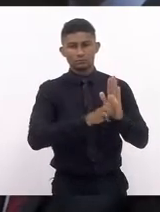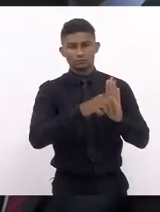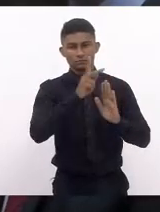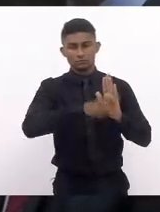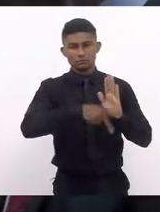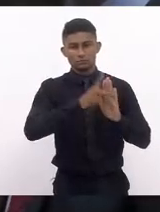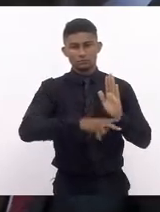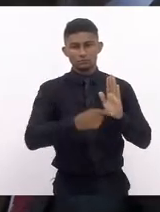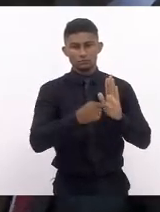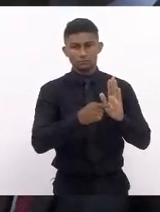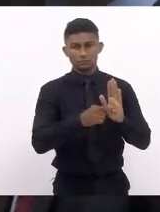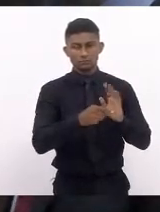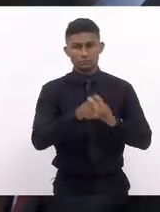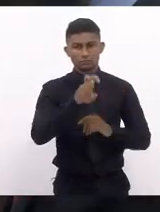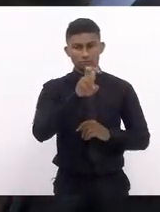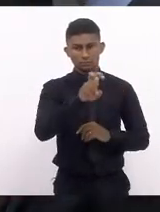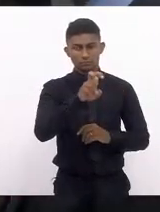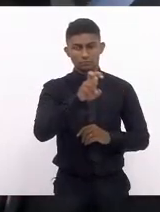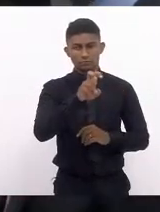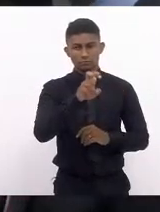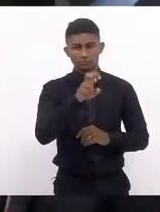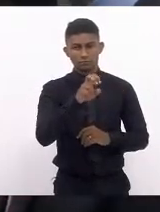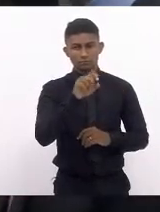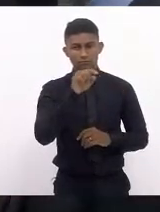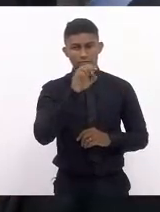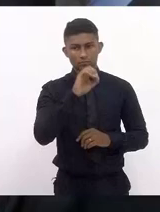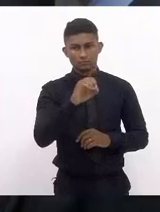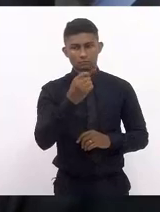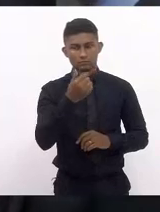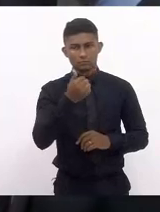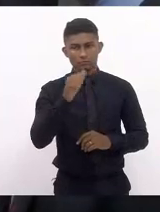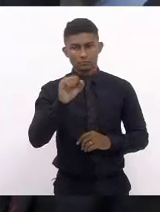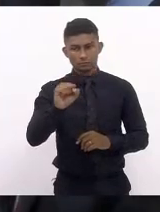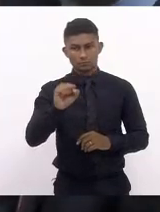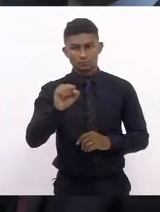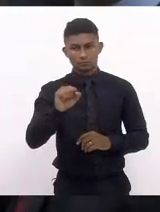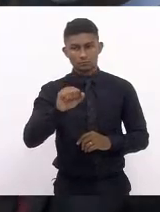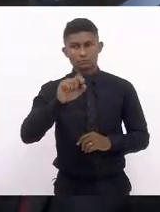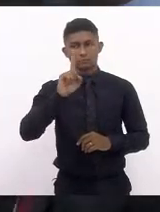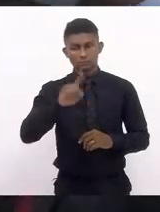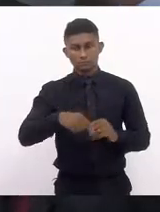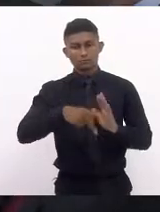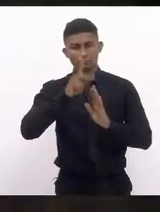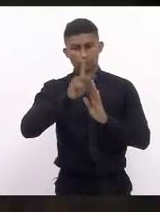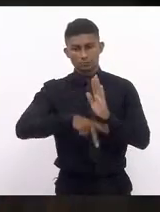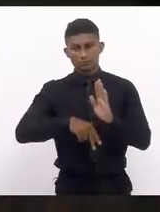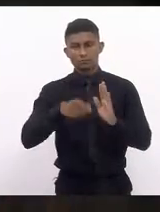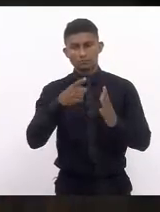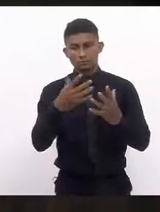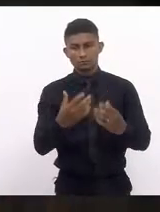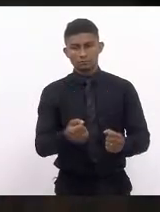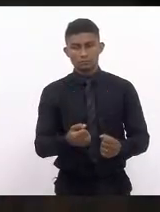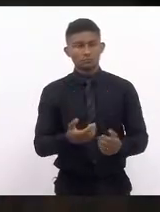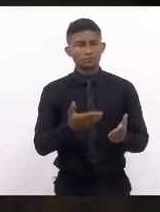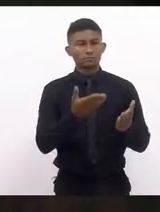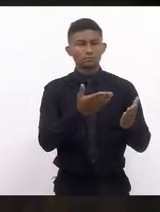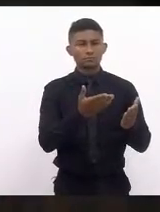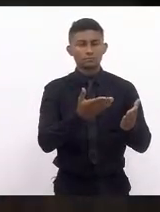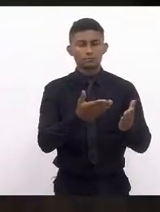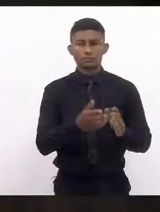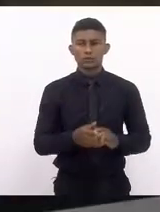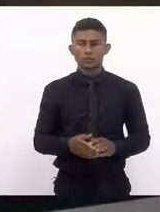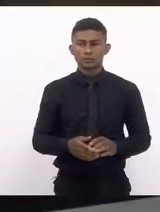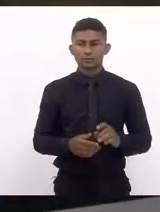projeto 500 5000/18 de 2 21 para consolidar o projeto Deputado Márcio antes de